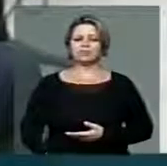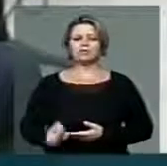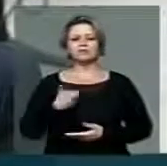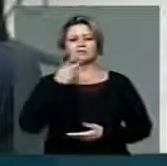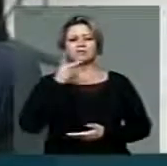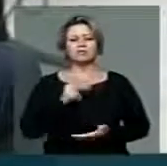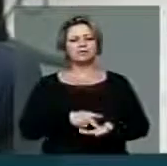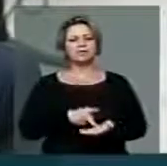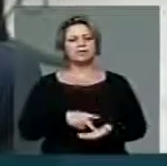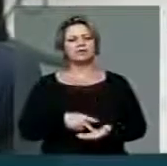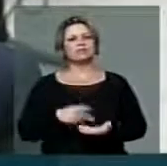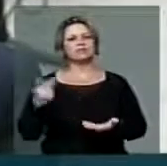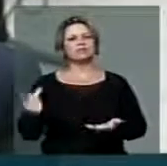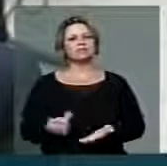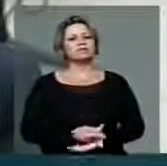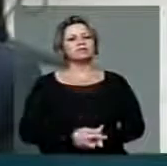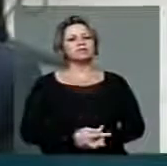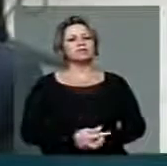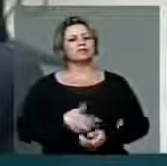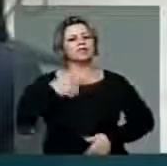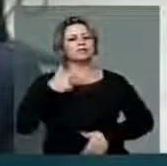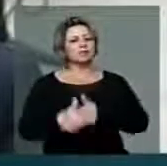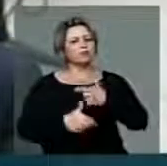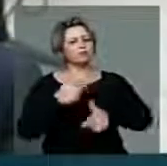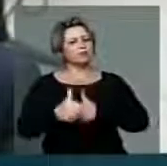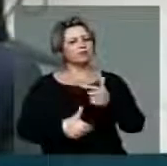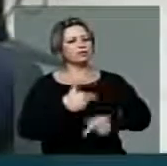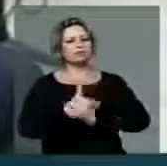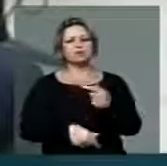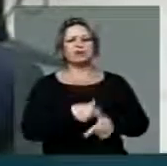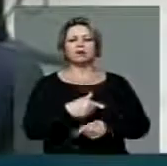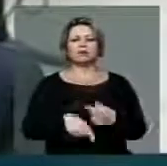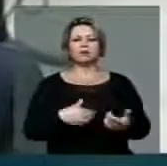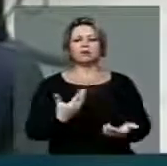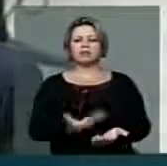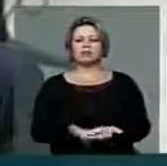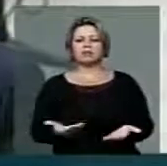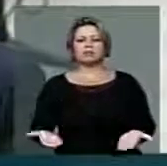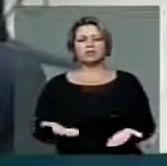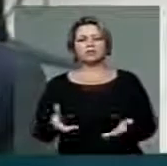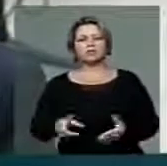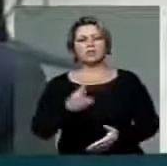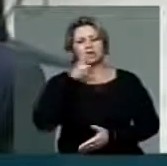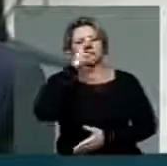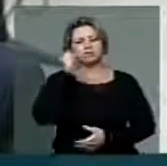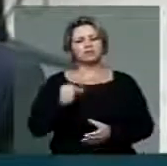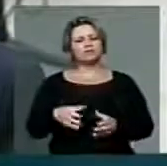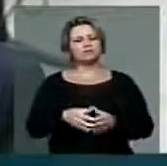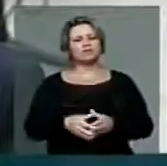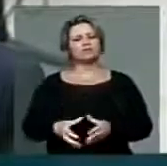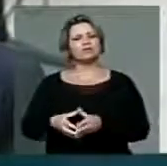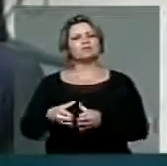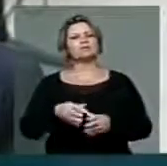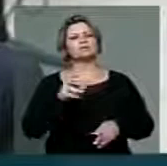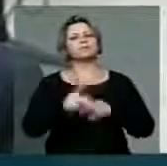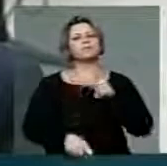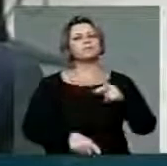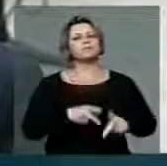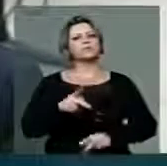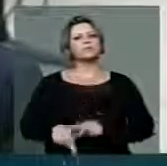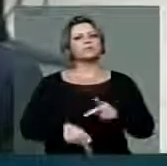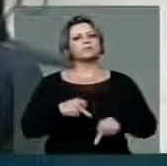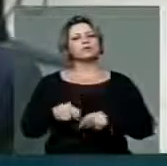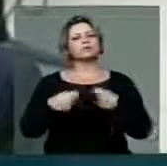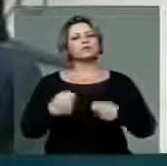foi construído às duras penas até aqui, pela força do movimento popular, por aqueles que